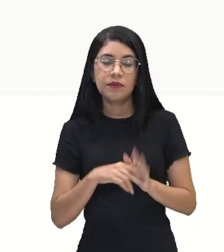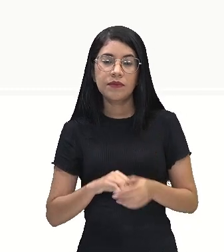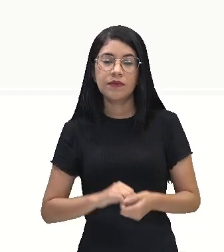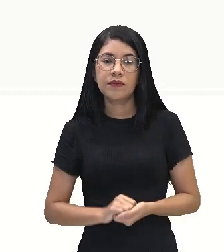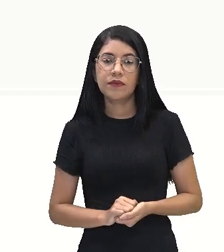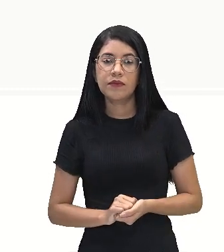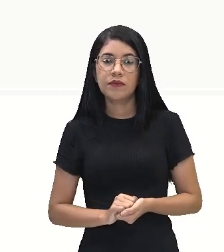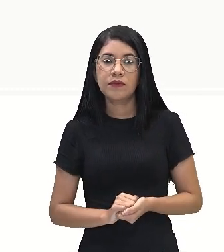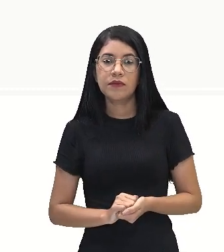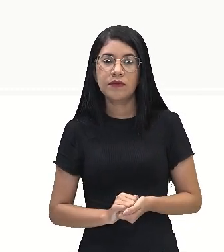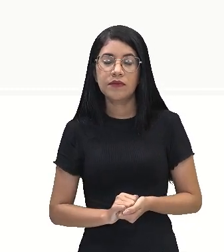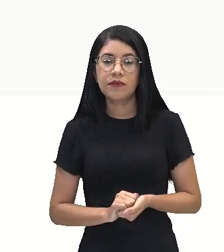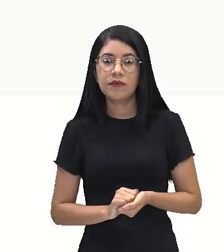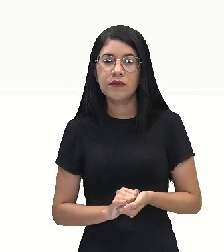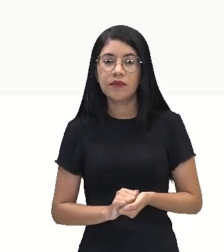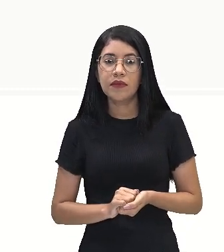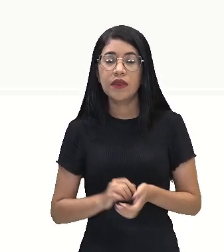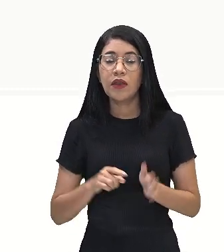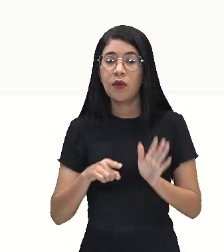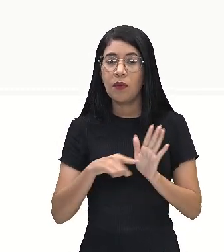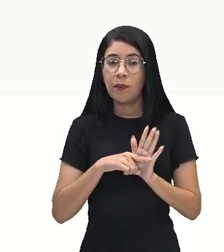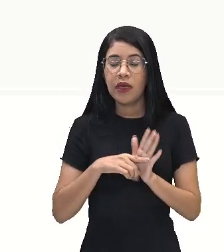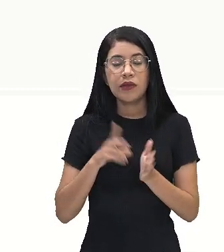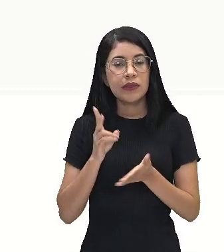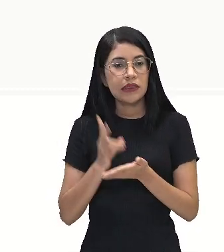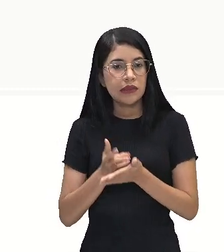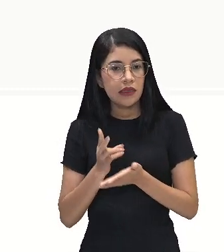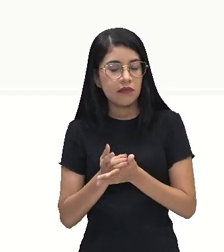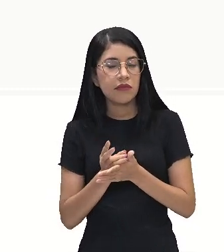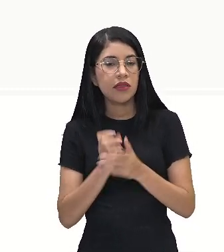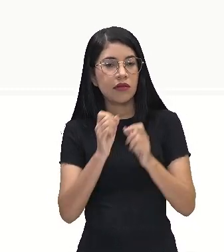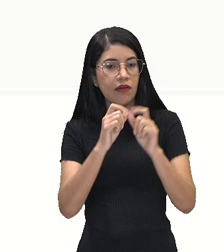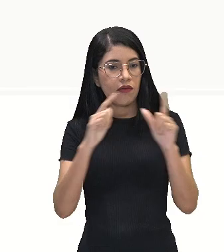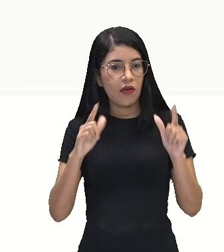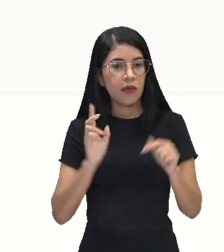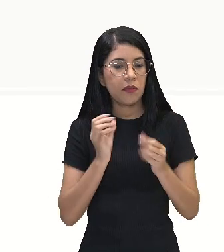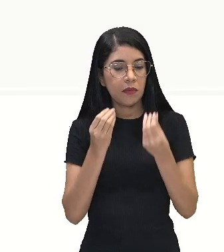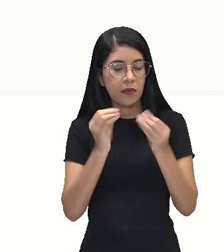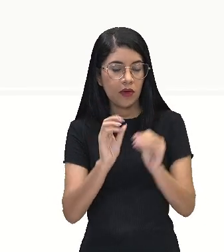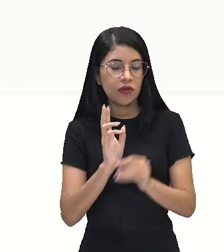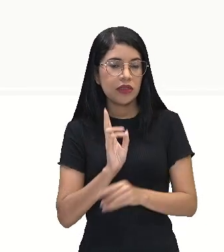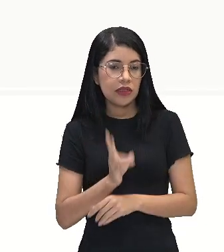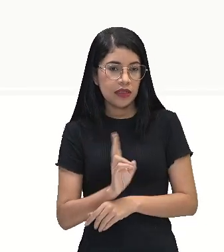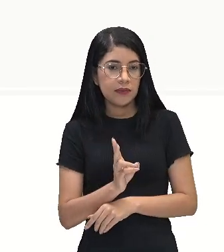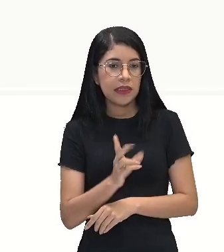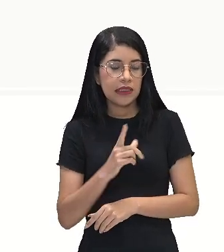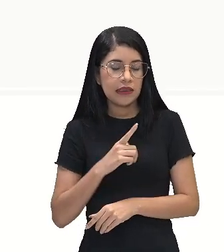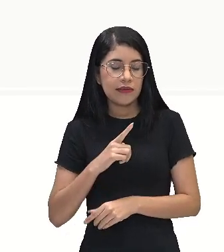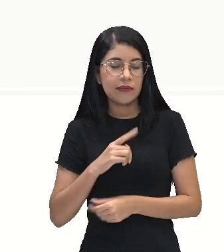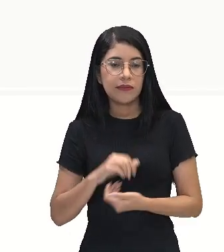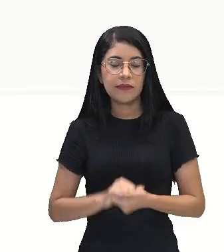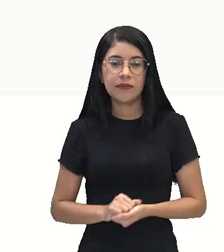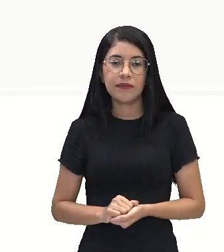a menos, esse menos sempre vai estar presente, porque ele faz parte da fórmula.